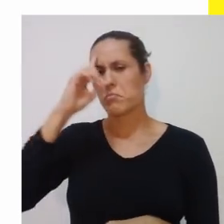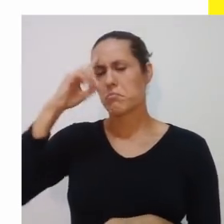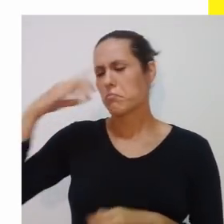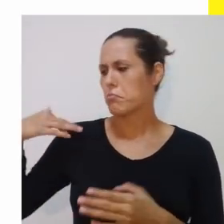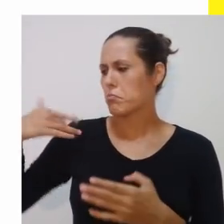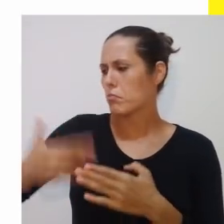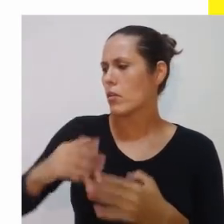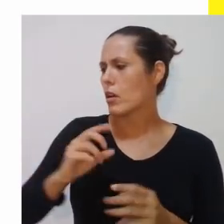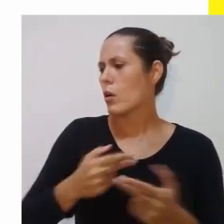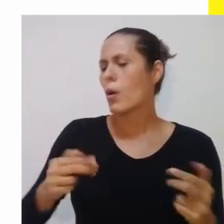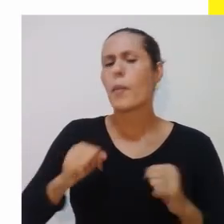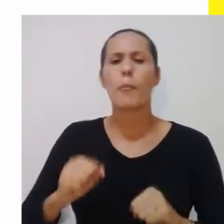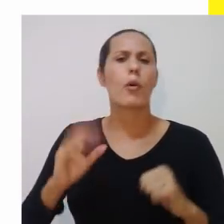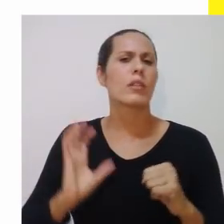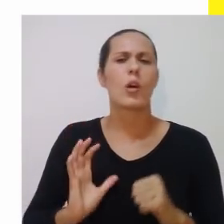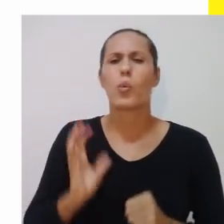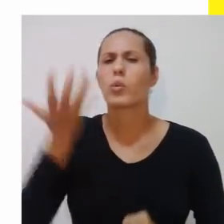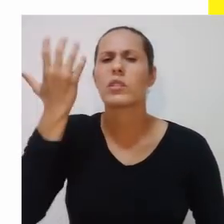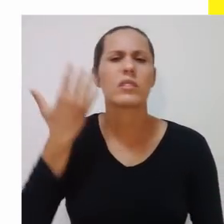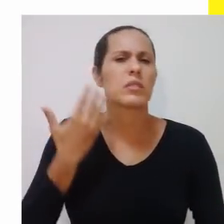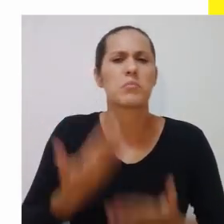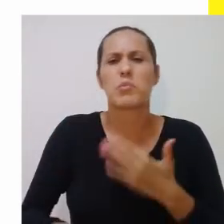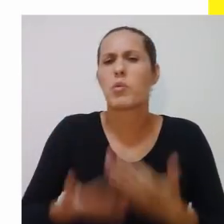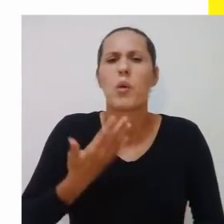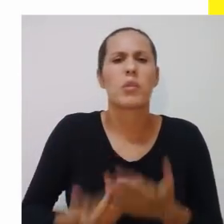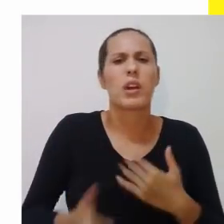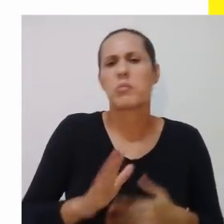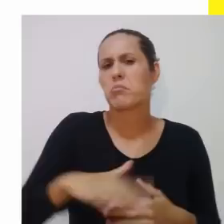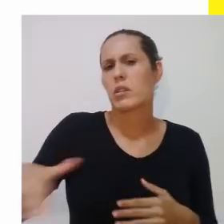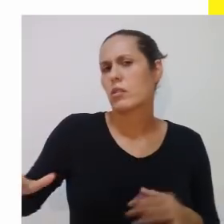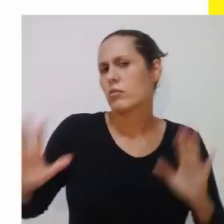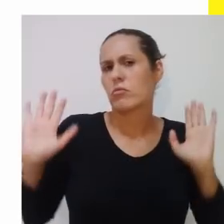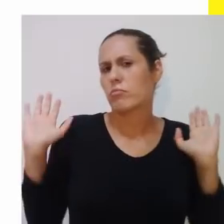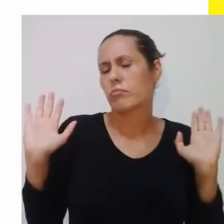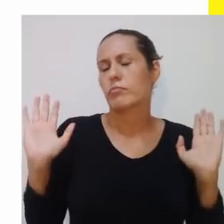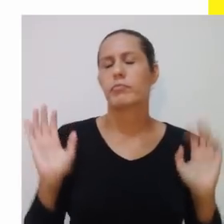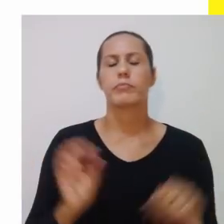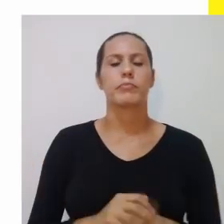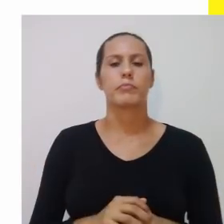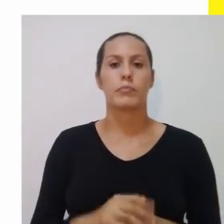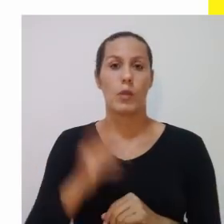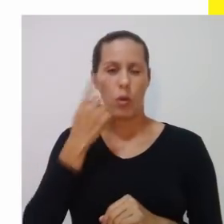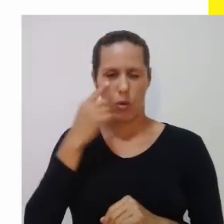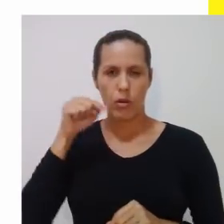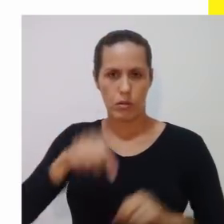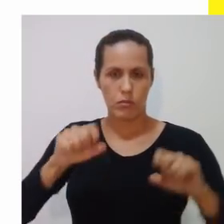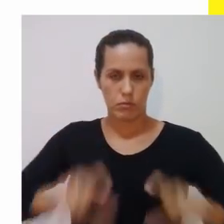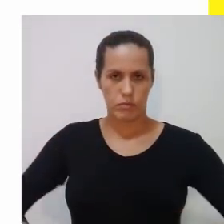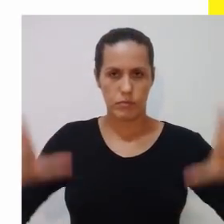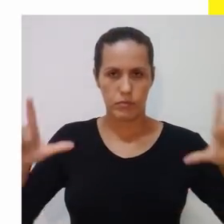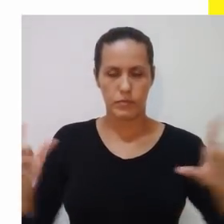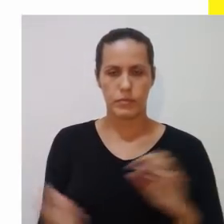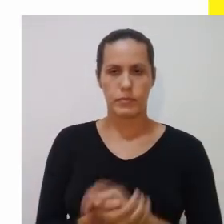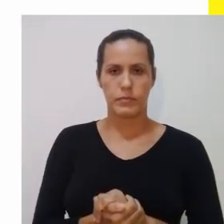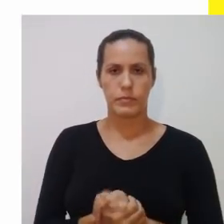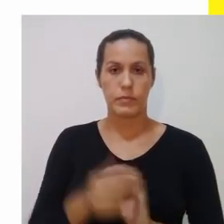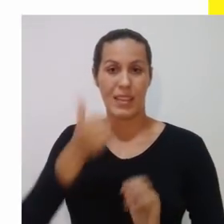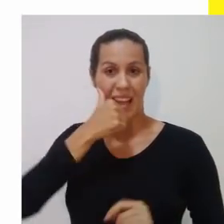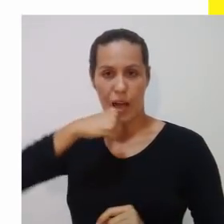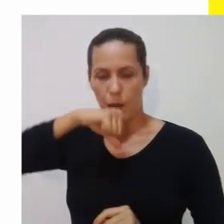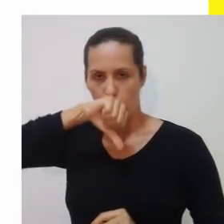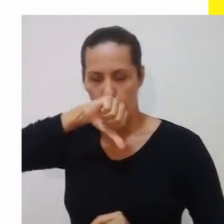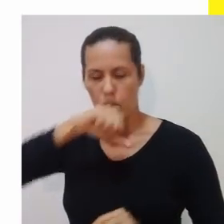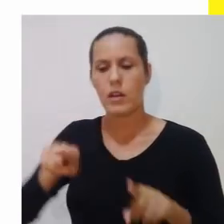dia a dia, algo que pode ocorrer com qualquer criança. Vamos lá. Olha o que eu coloquei na